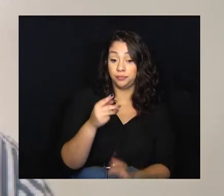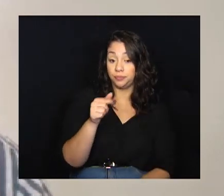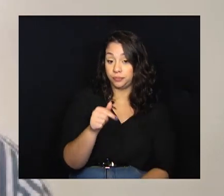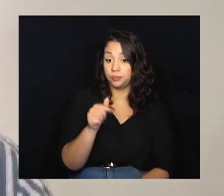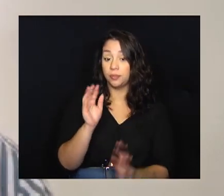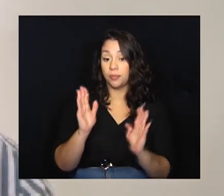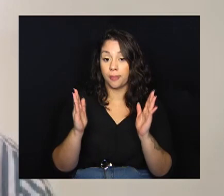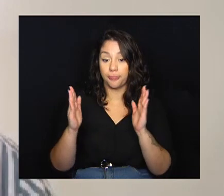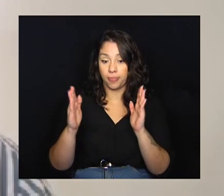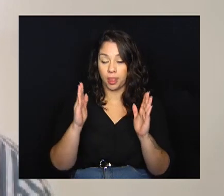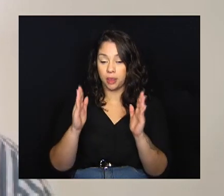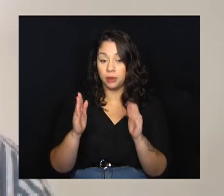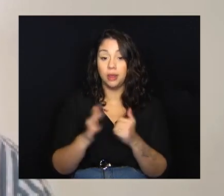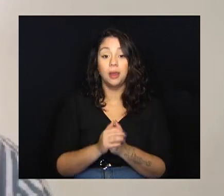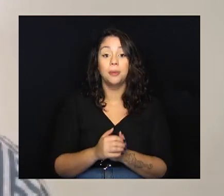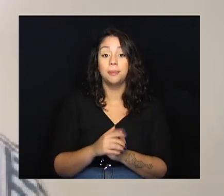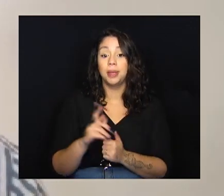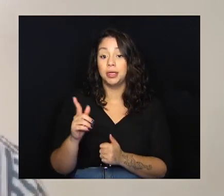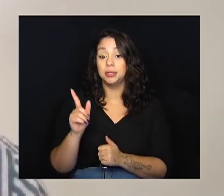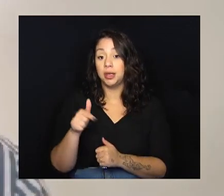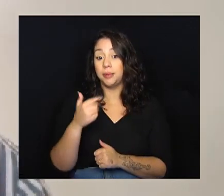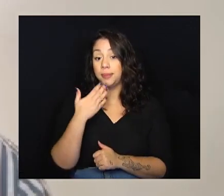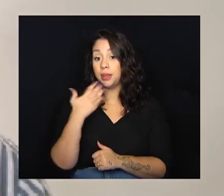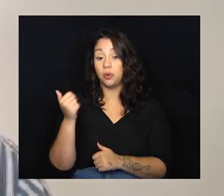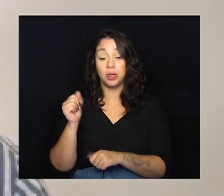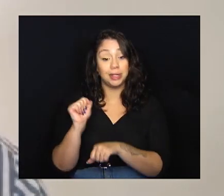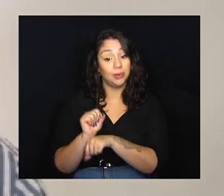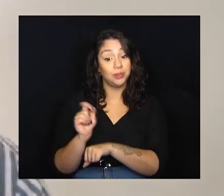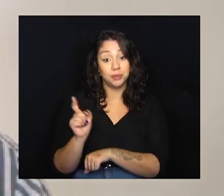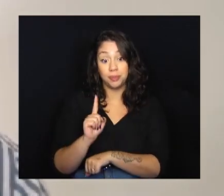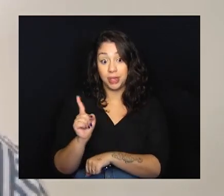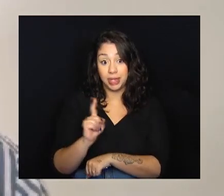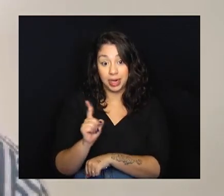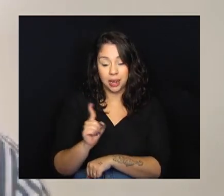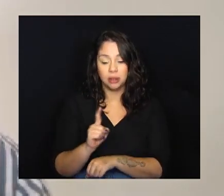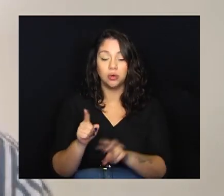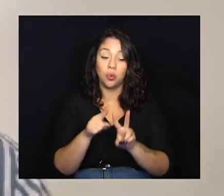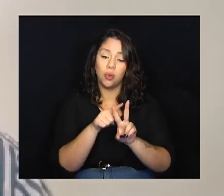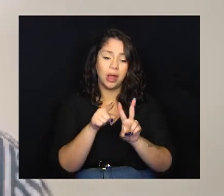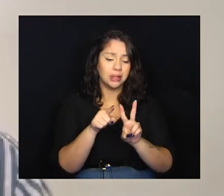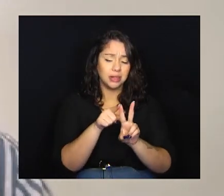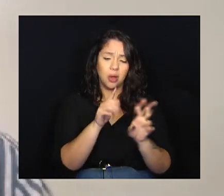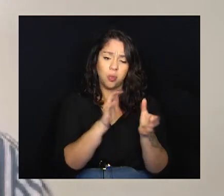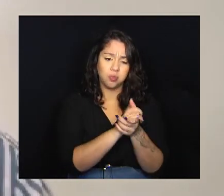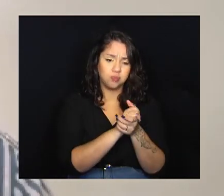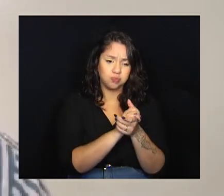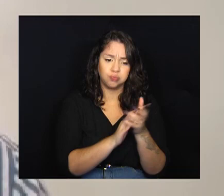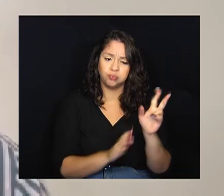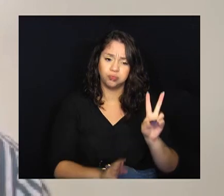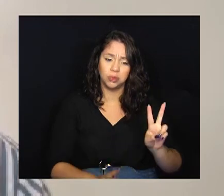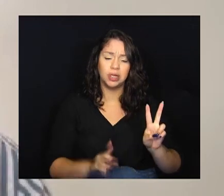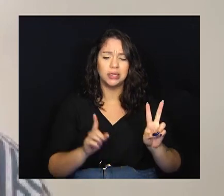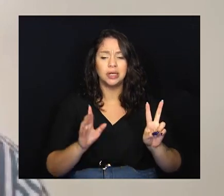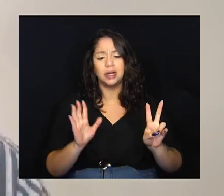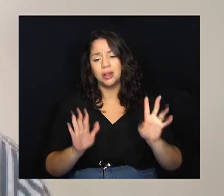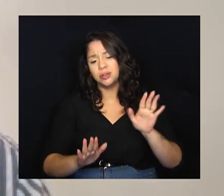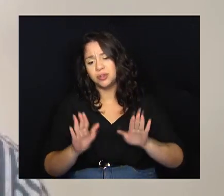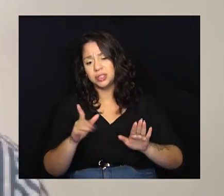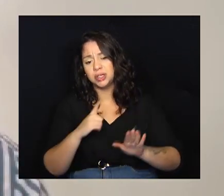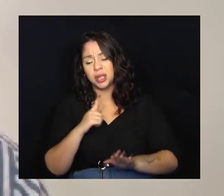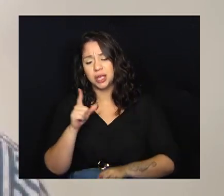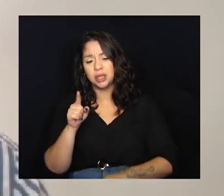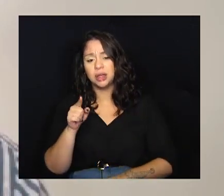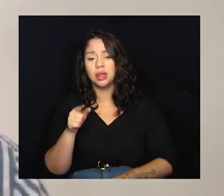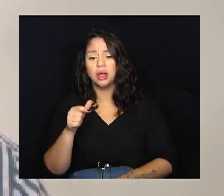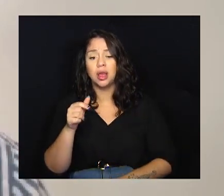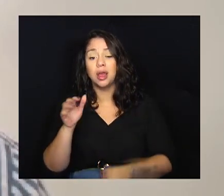a gente não espere chegar nessa idade quando eu falo a gente eu falo o casal né ou indivíduo né às vezes hoje a gente vê muito isso né É as pessoas